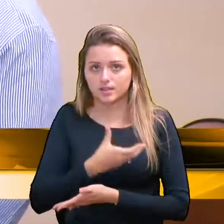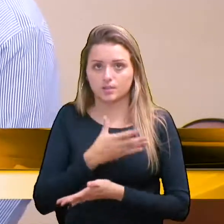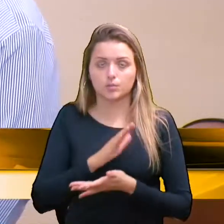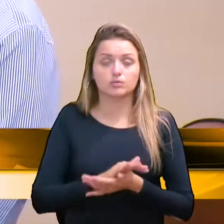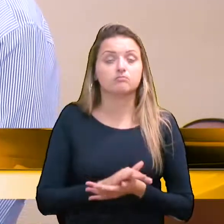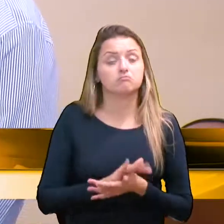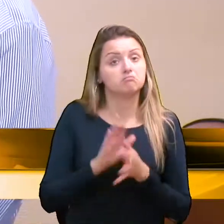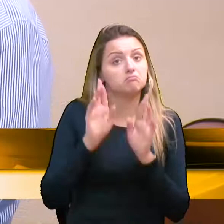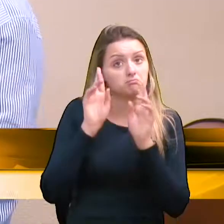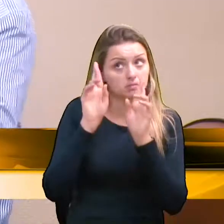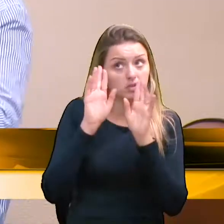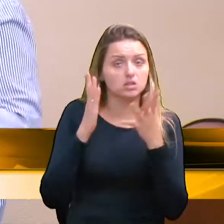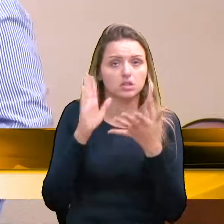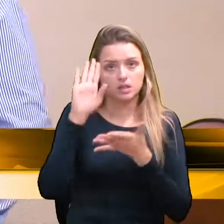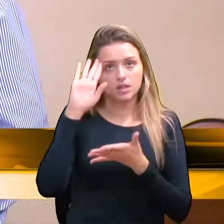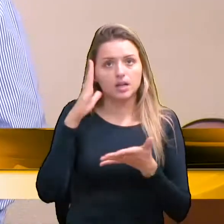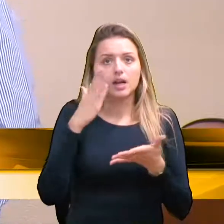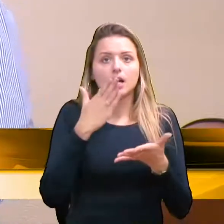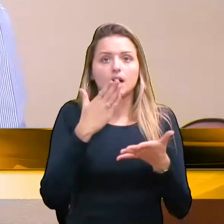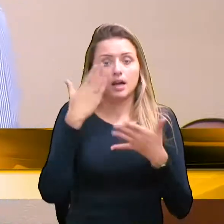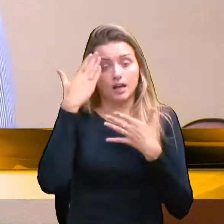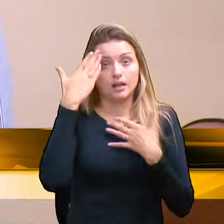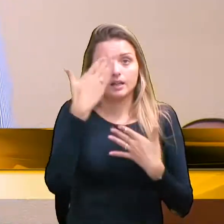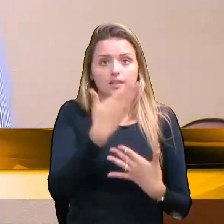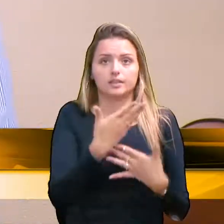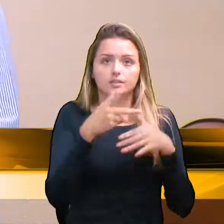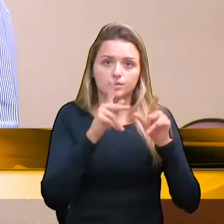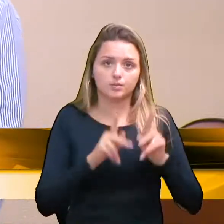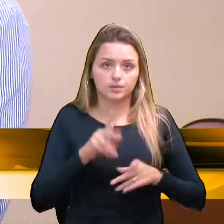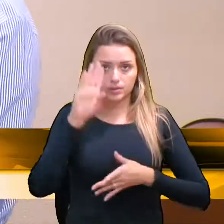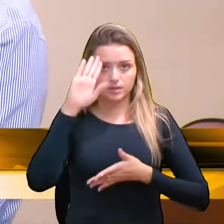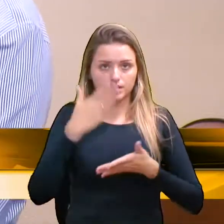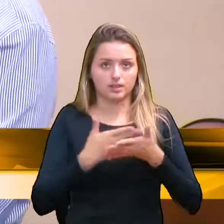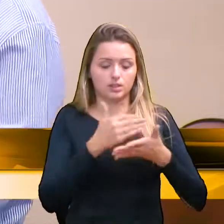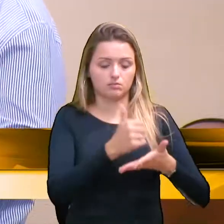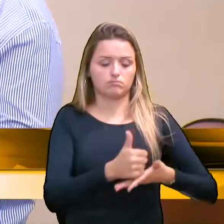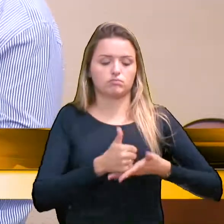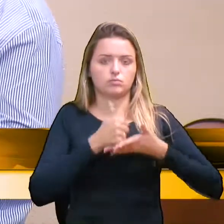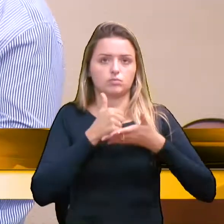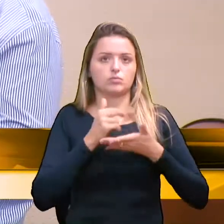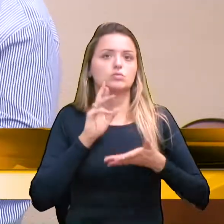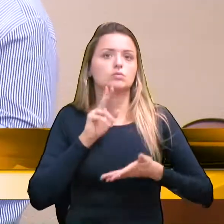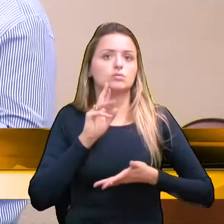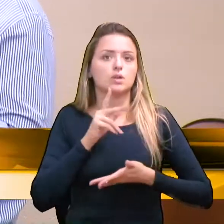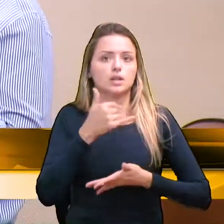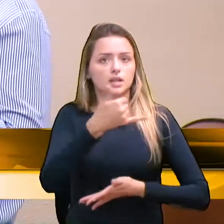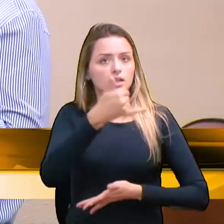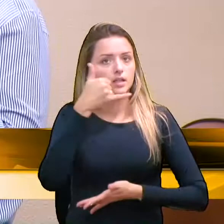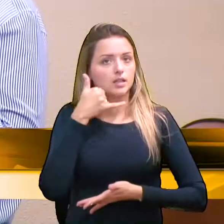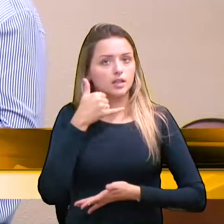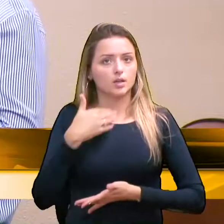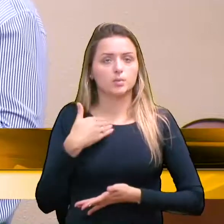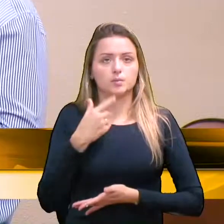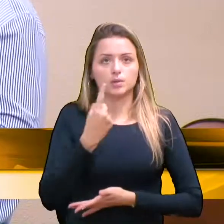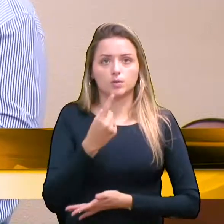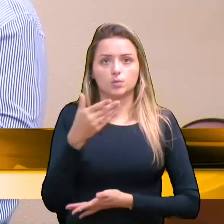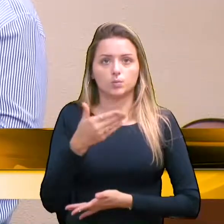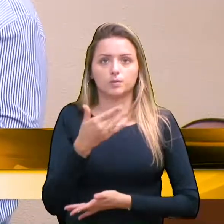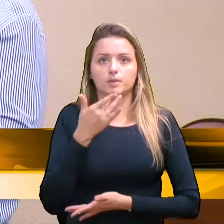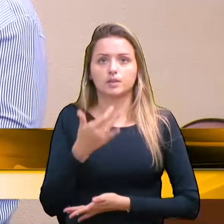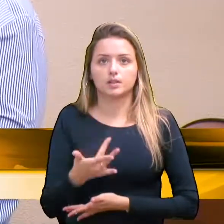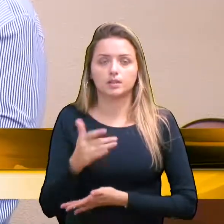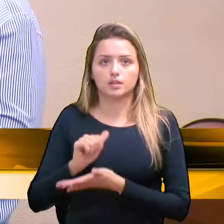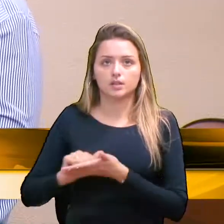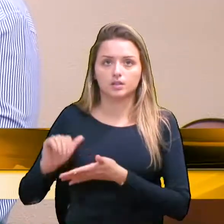nunca. Agradeço os moradores lá pela confiança, por ter ligado para esse vereador que estava marcado para 1h30. Mas em virtude